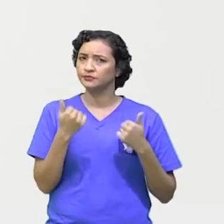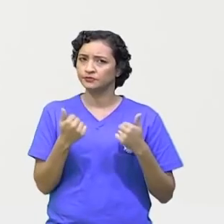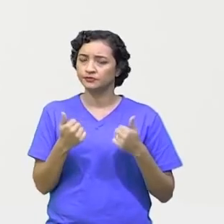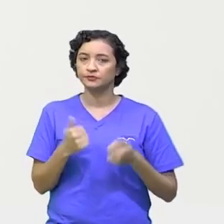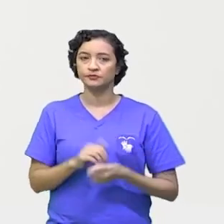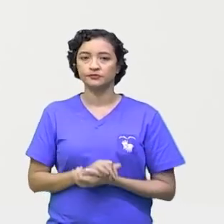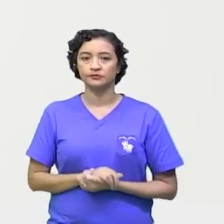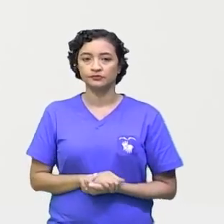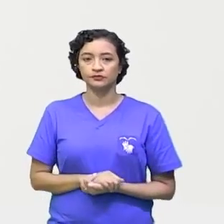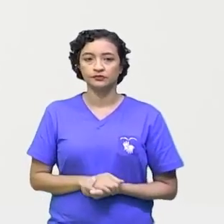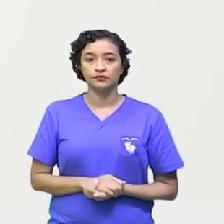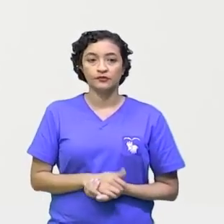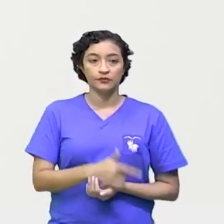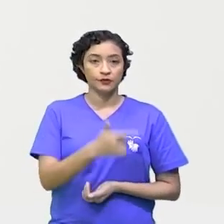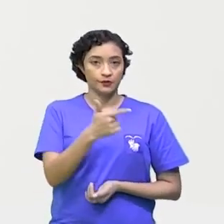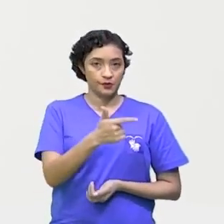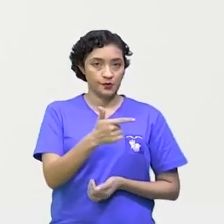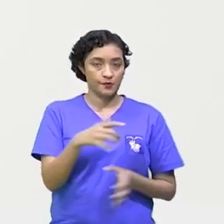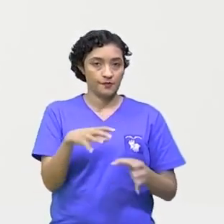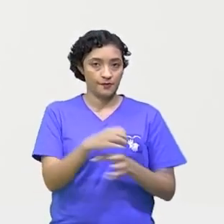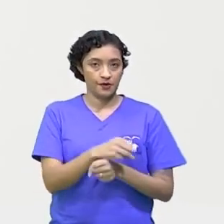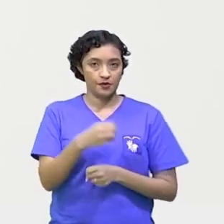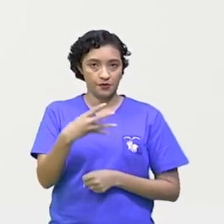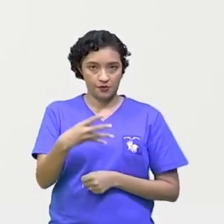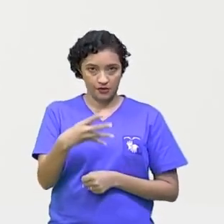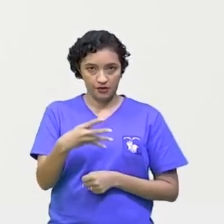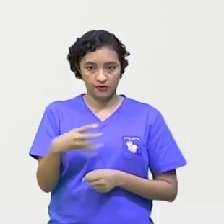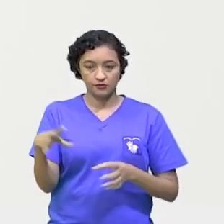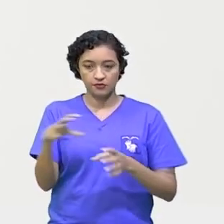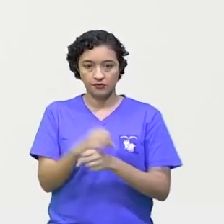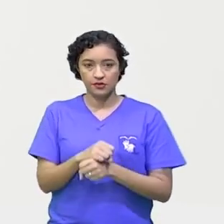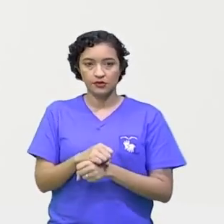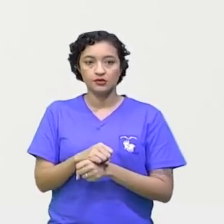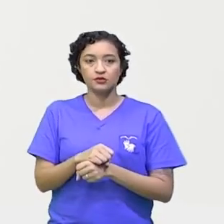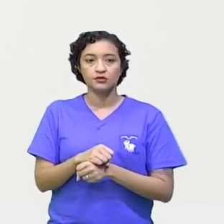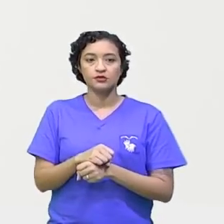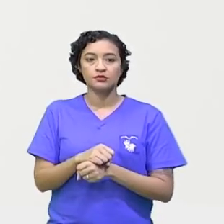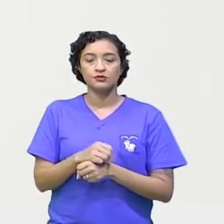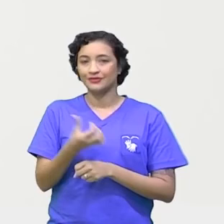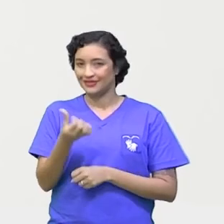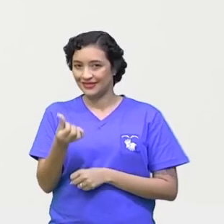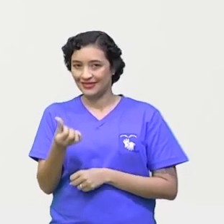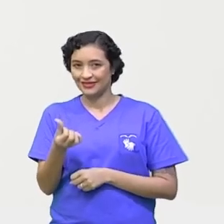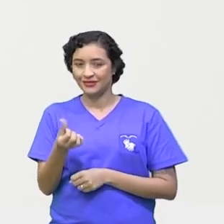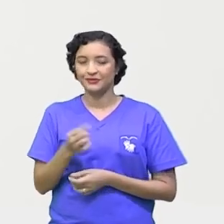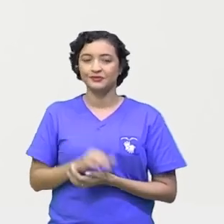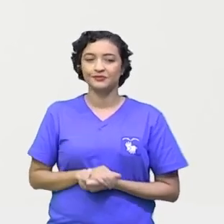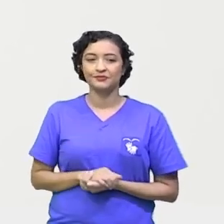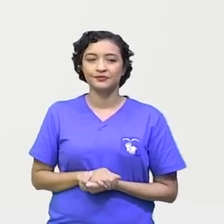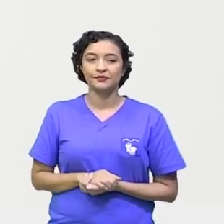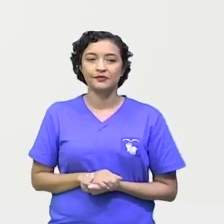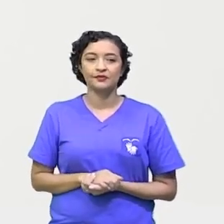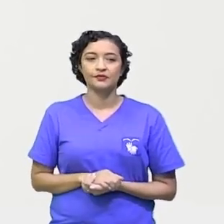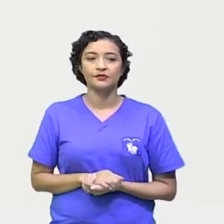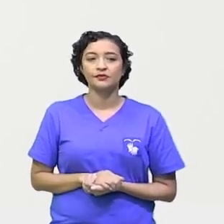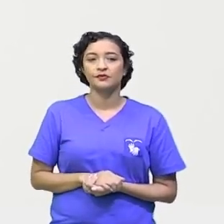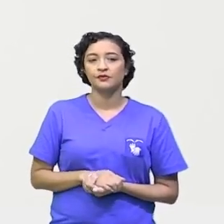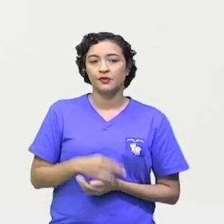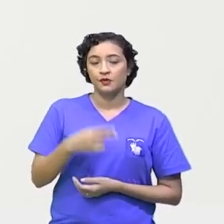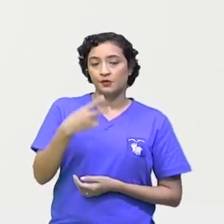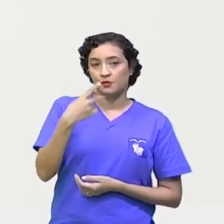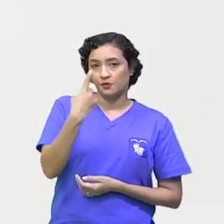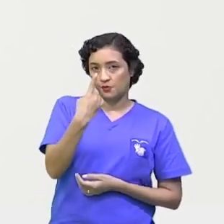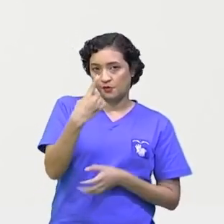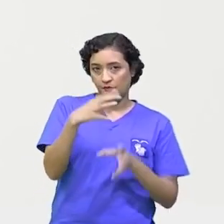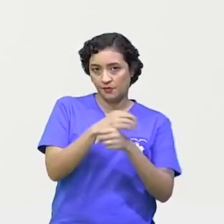lá. 2 mais 4, 6. 6 mais 0, 6. 2 mais 1, 3.